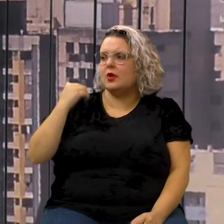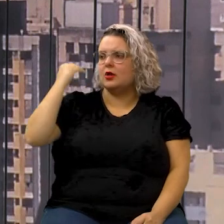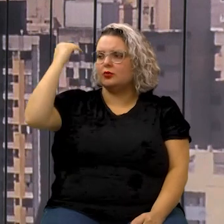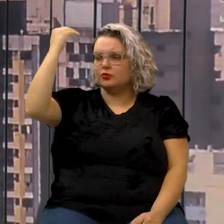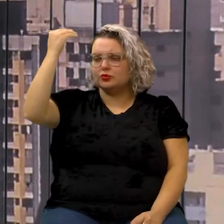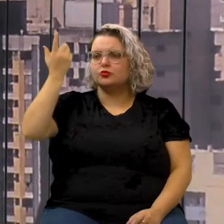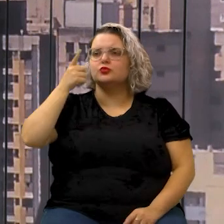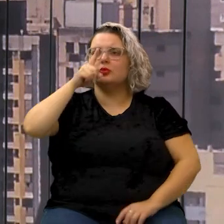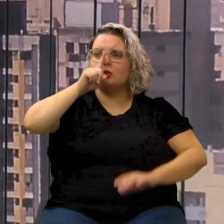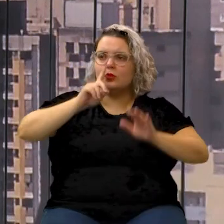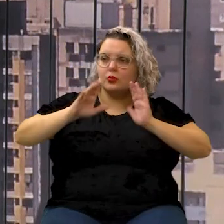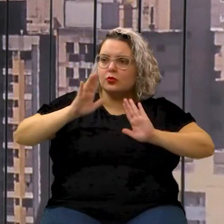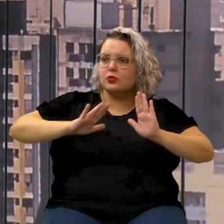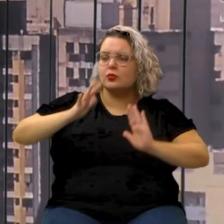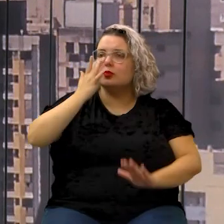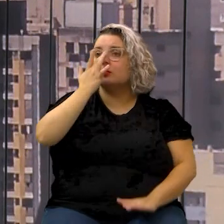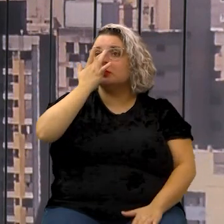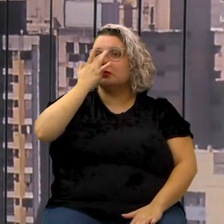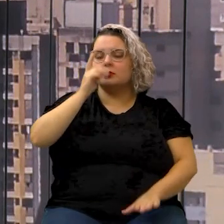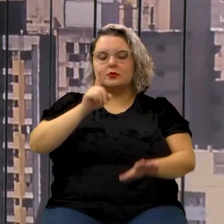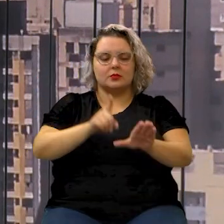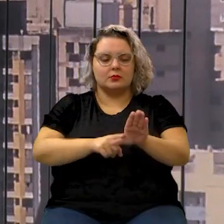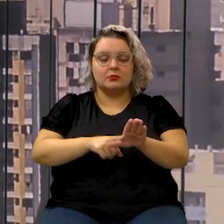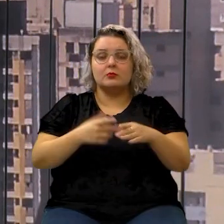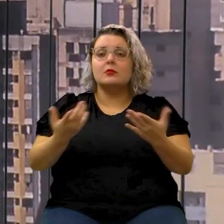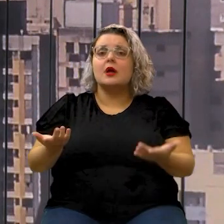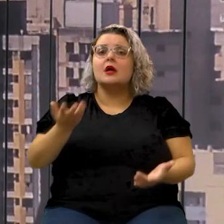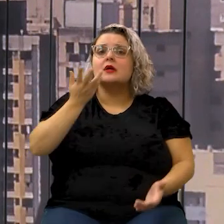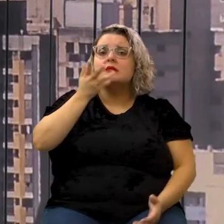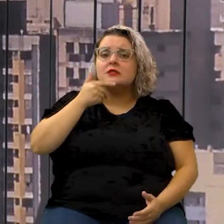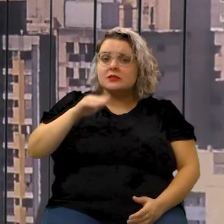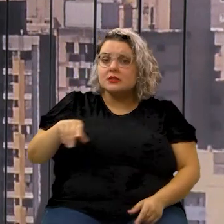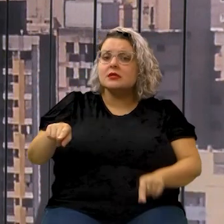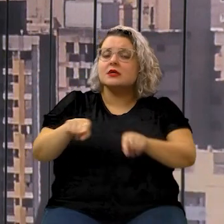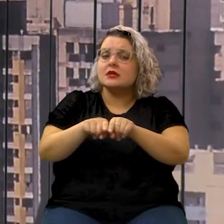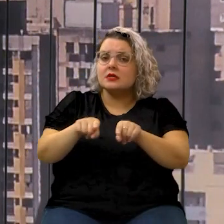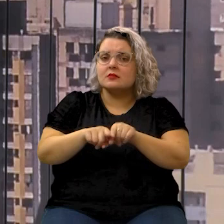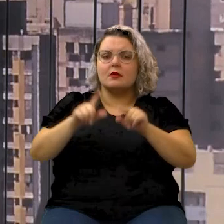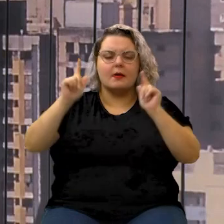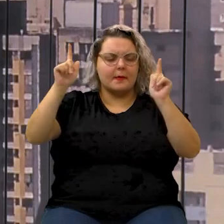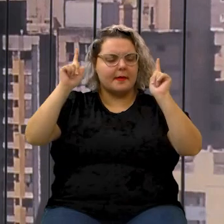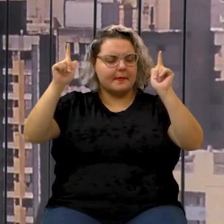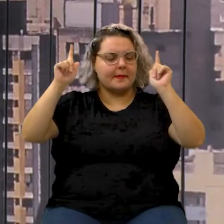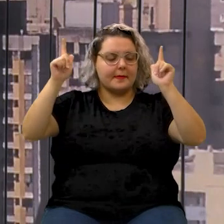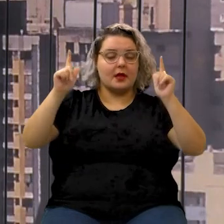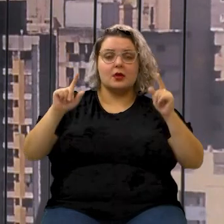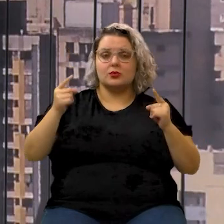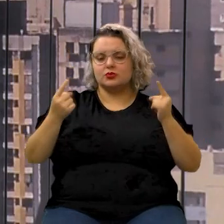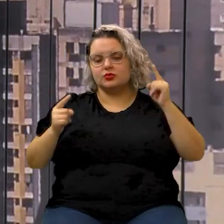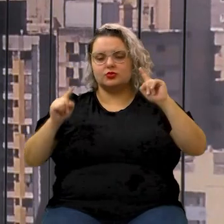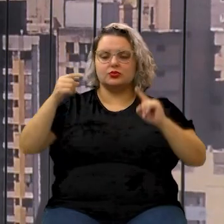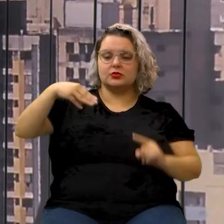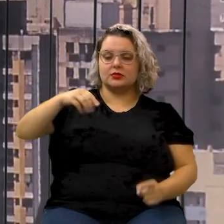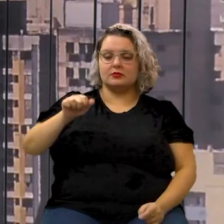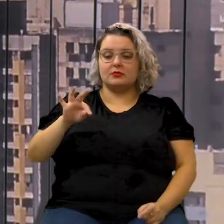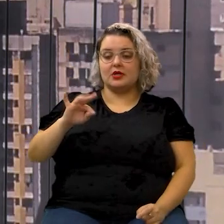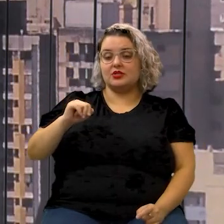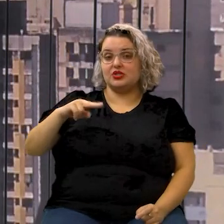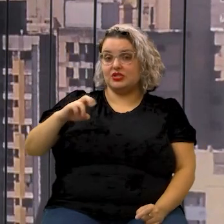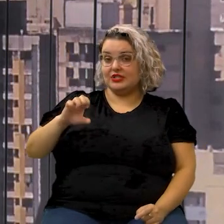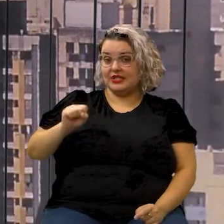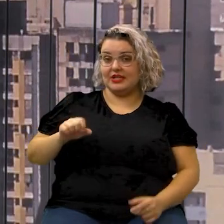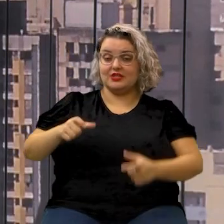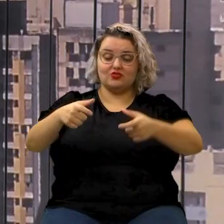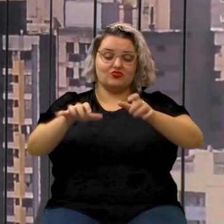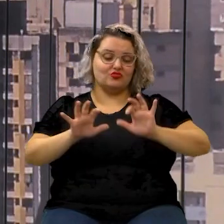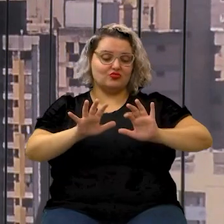adulto, então, cuidado, né, com os pés, mas a criançada também. Aproveita carnaval, tem aí as matinês, os